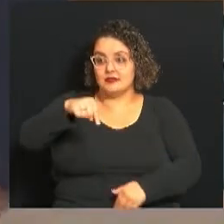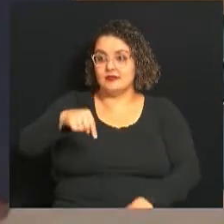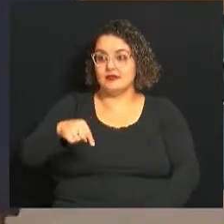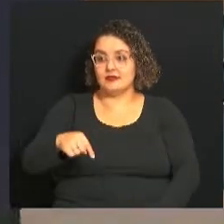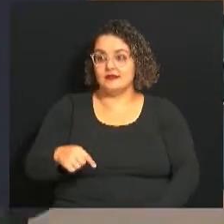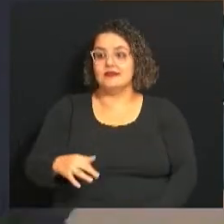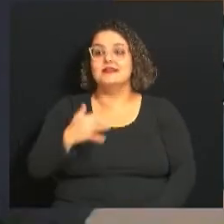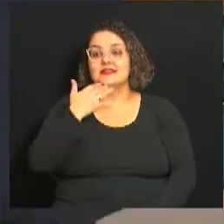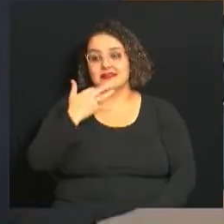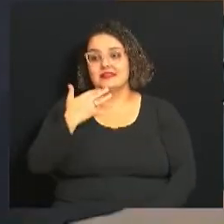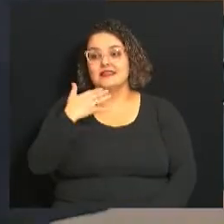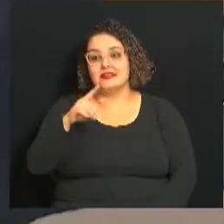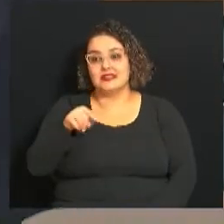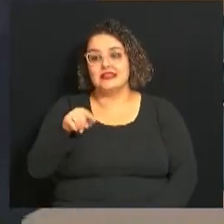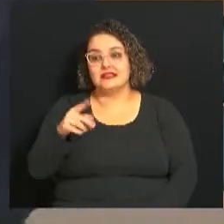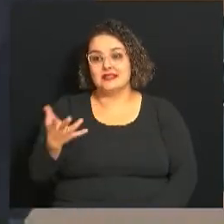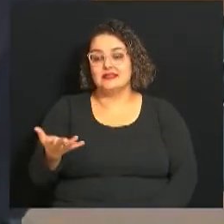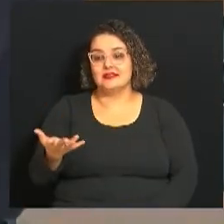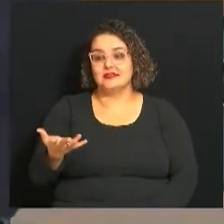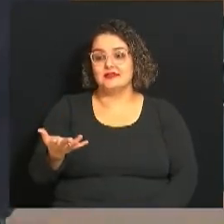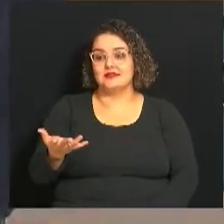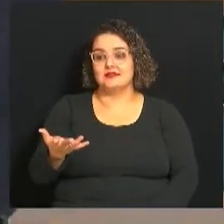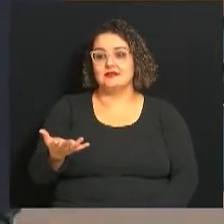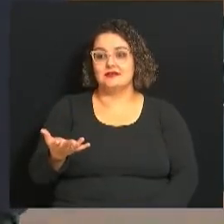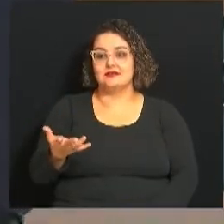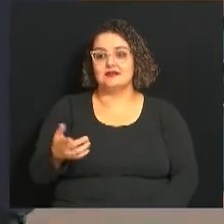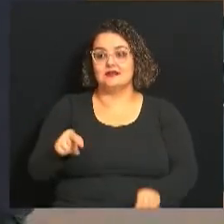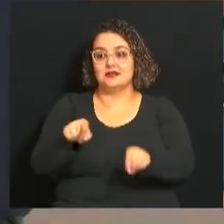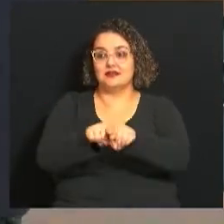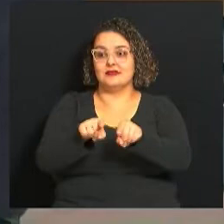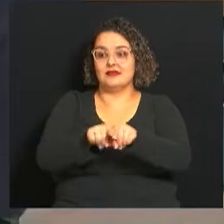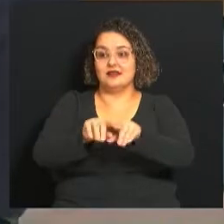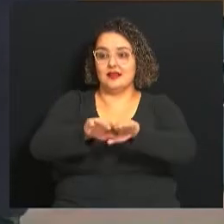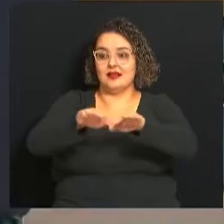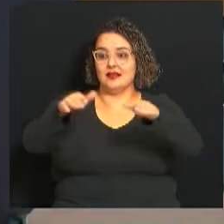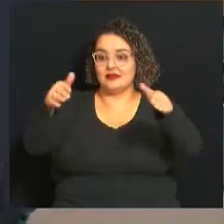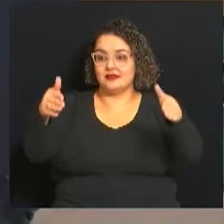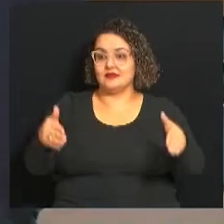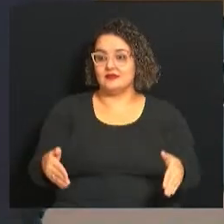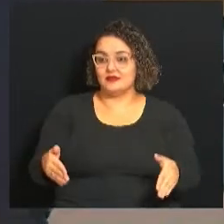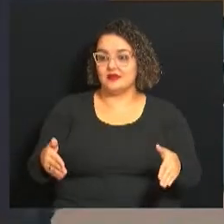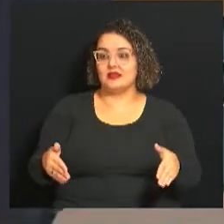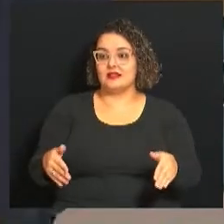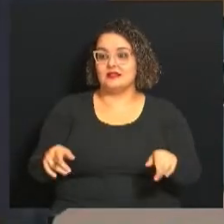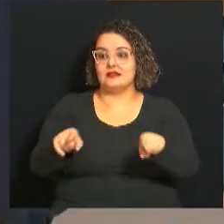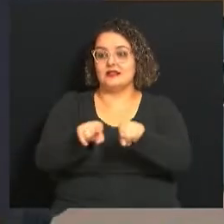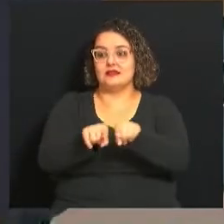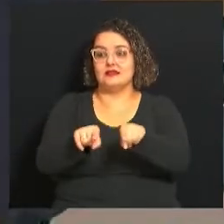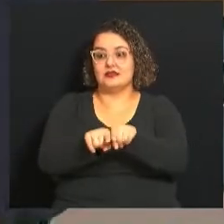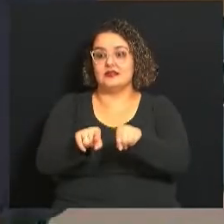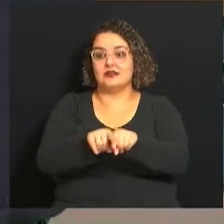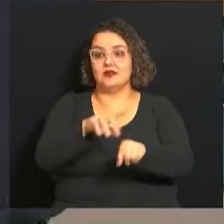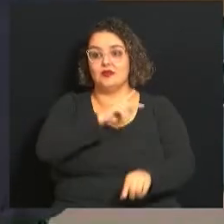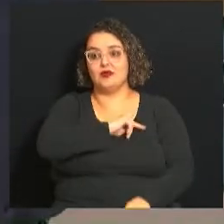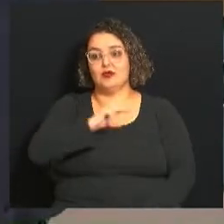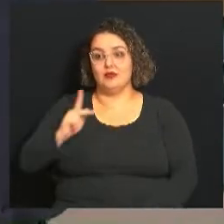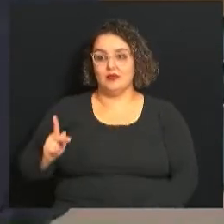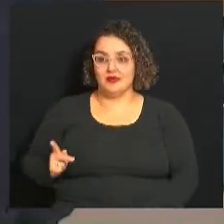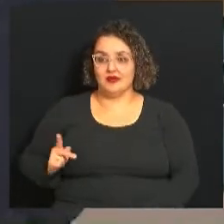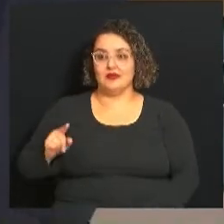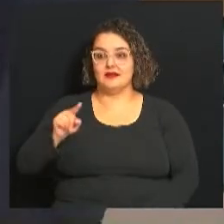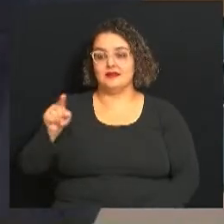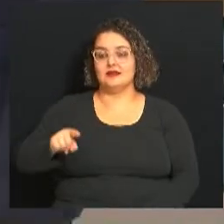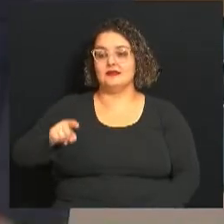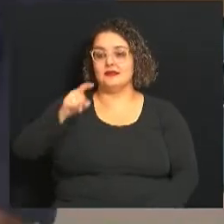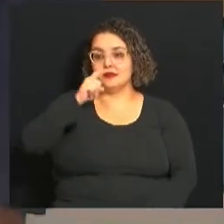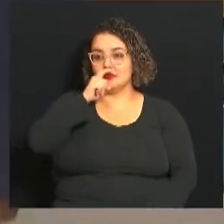cores. Exatamente. Inclusive, não é, as mesas onde vai ficar também o presidente da Câmara Municipal, o Zé Carlos,